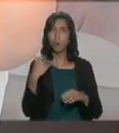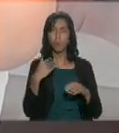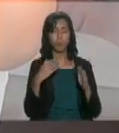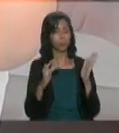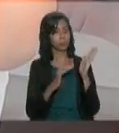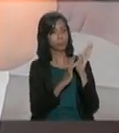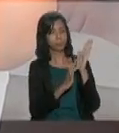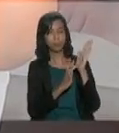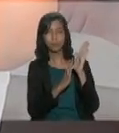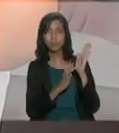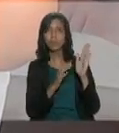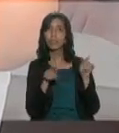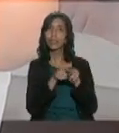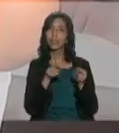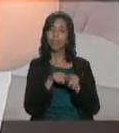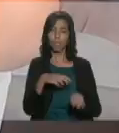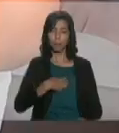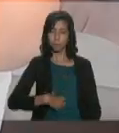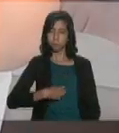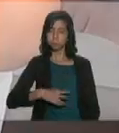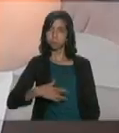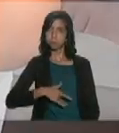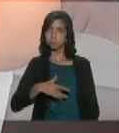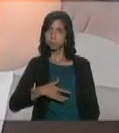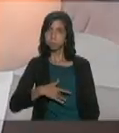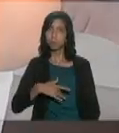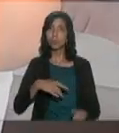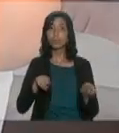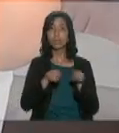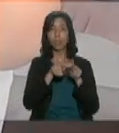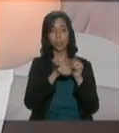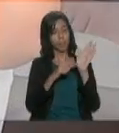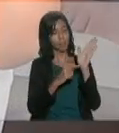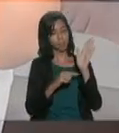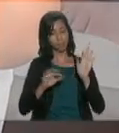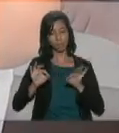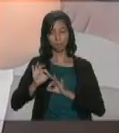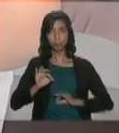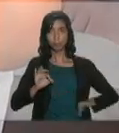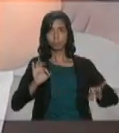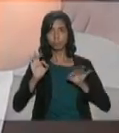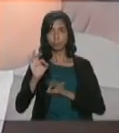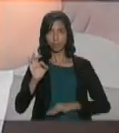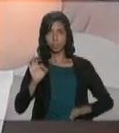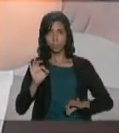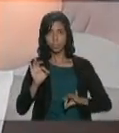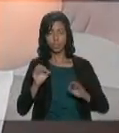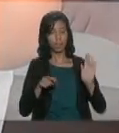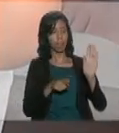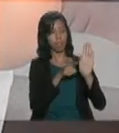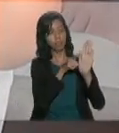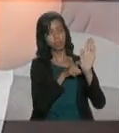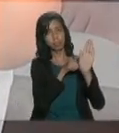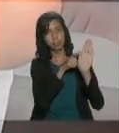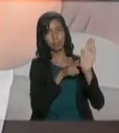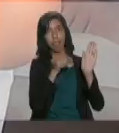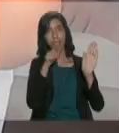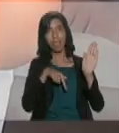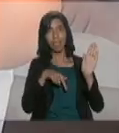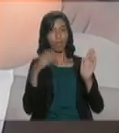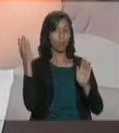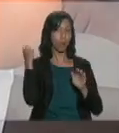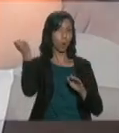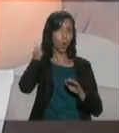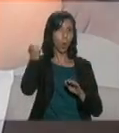pezinho é a região de aparelho digestivo e essa parte aqui de baixo, intestino. Olha. Aqui, nessa lateral do pezinho, é